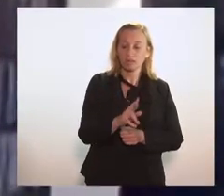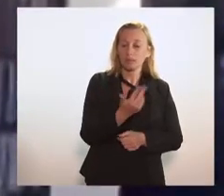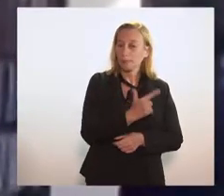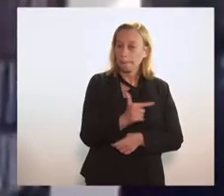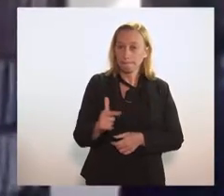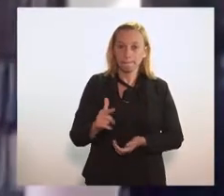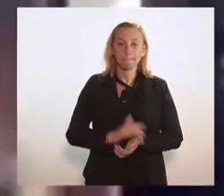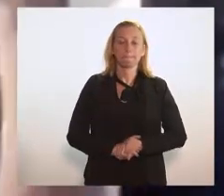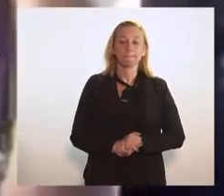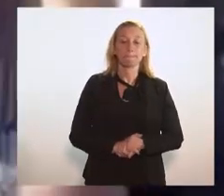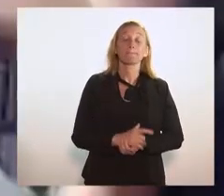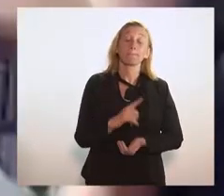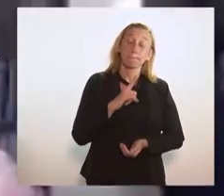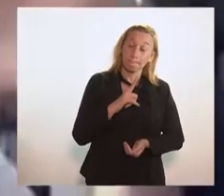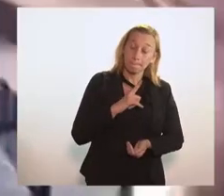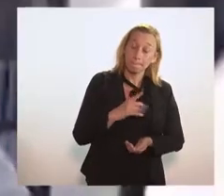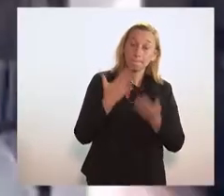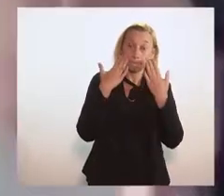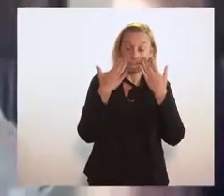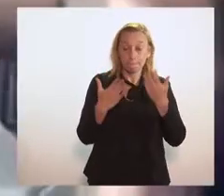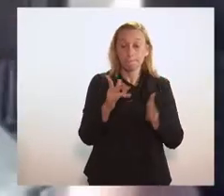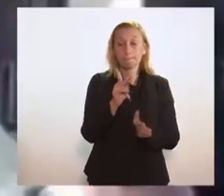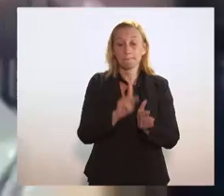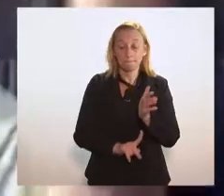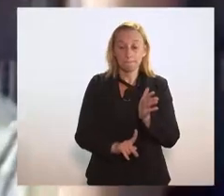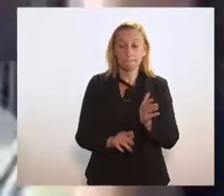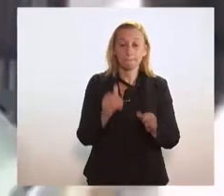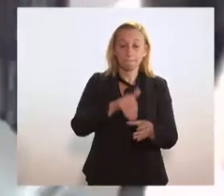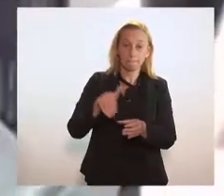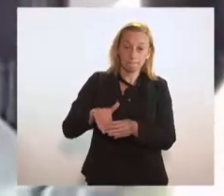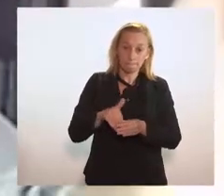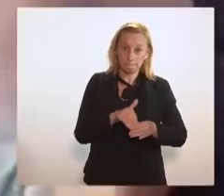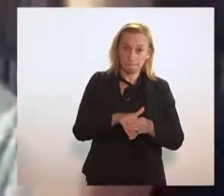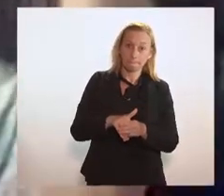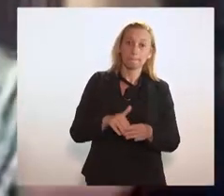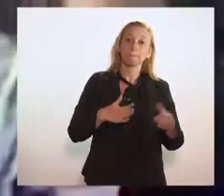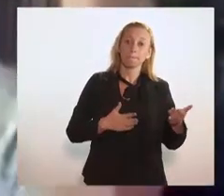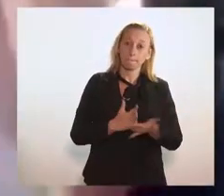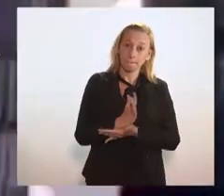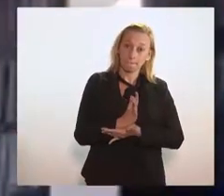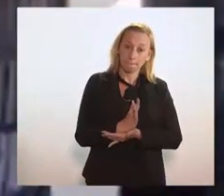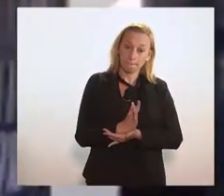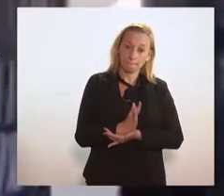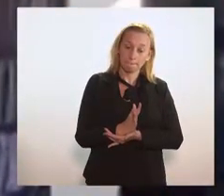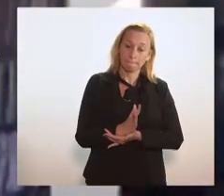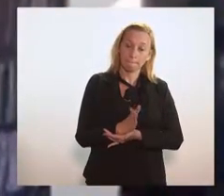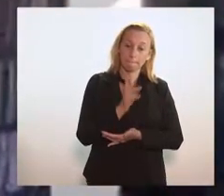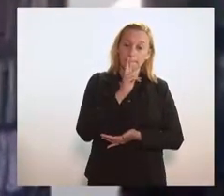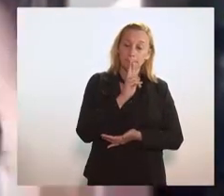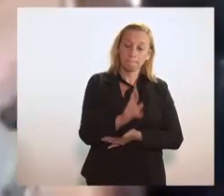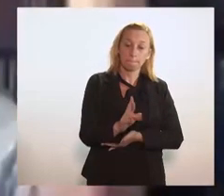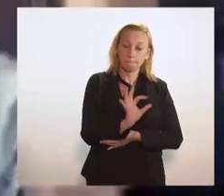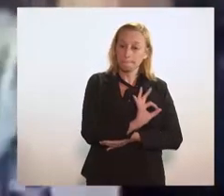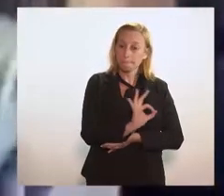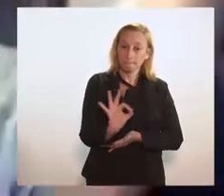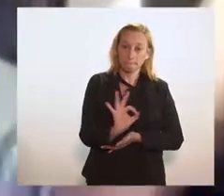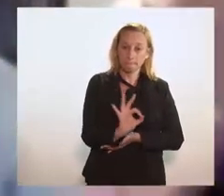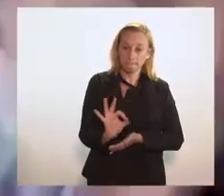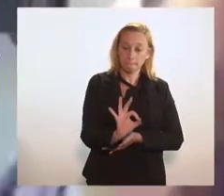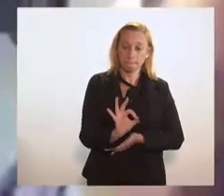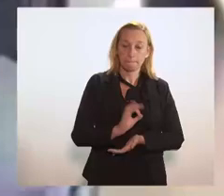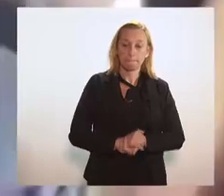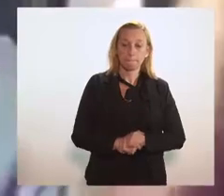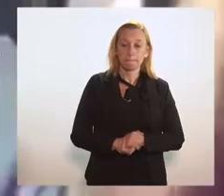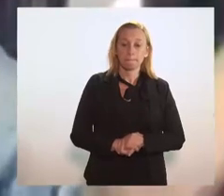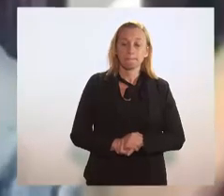resultado. Temos apresentado projetos votados, aprovados, não tem dado certo.